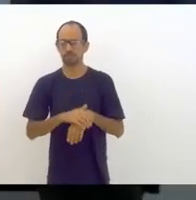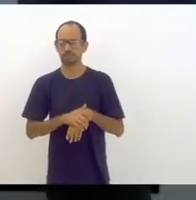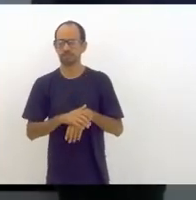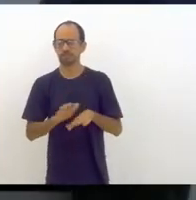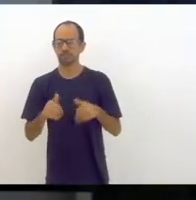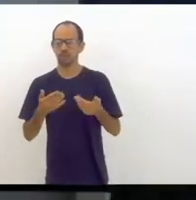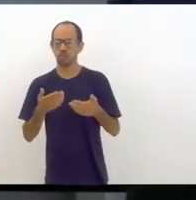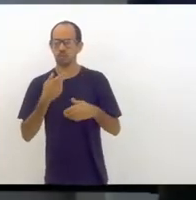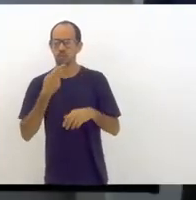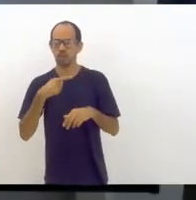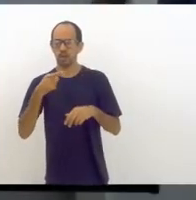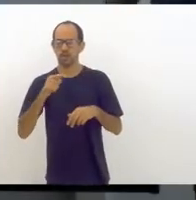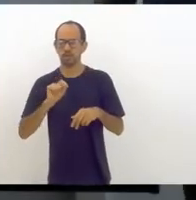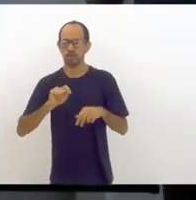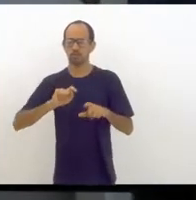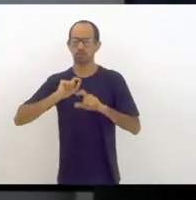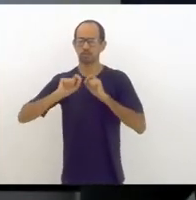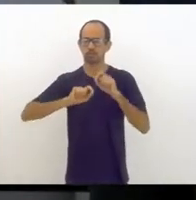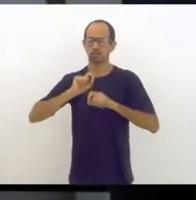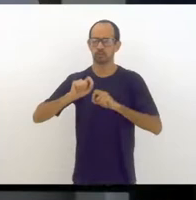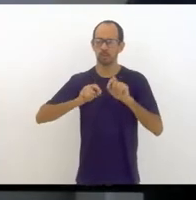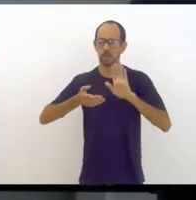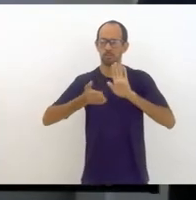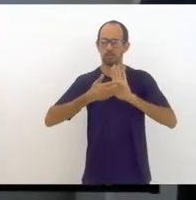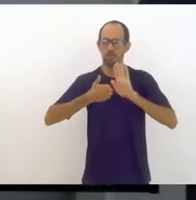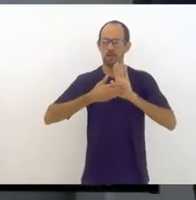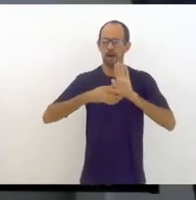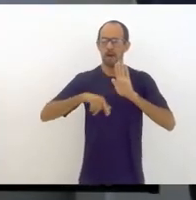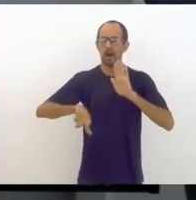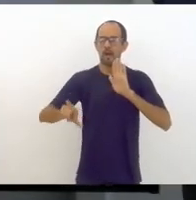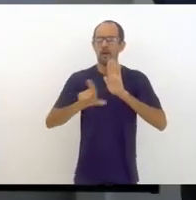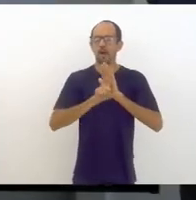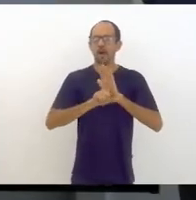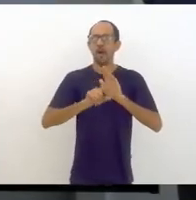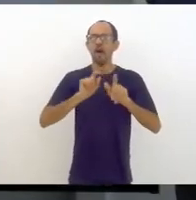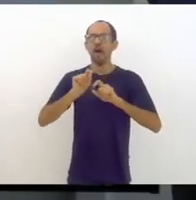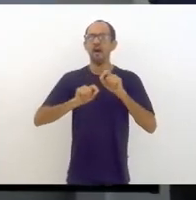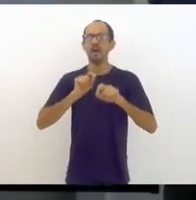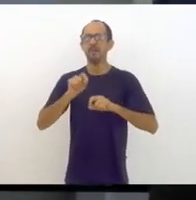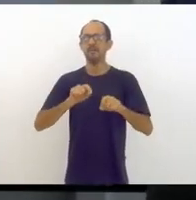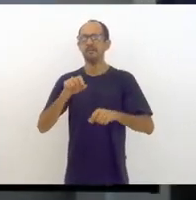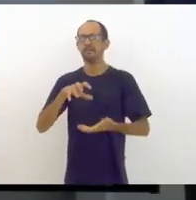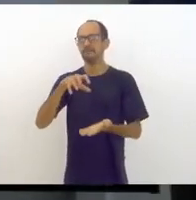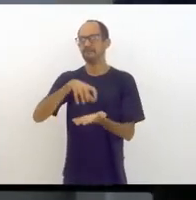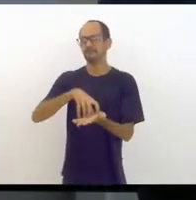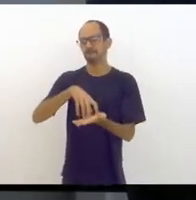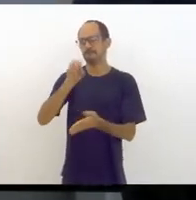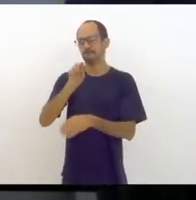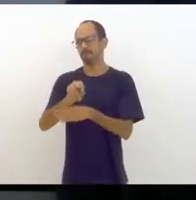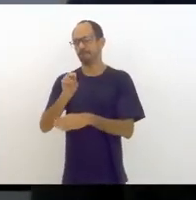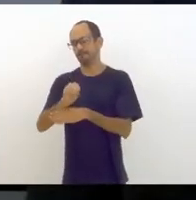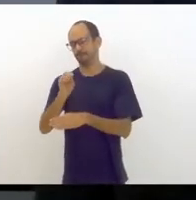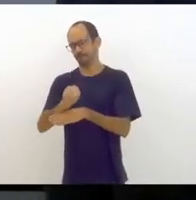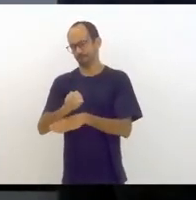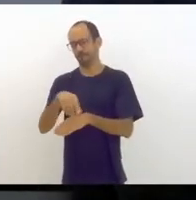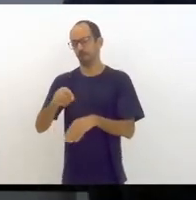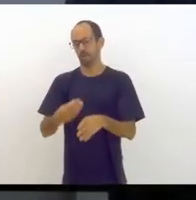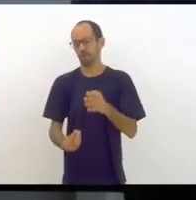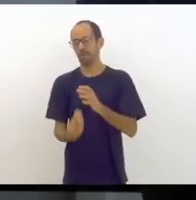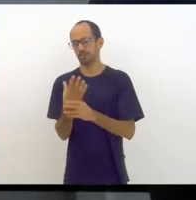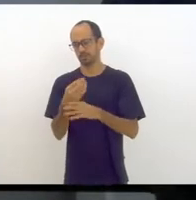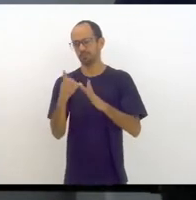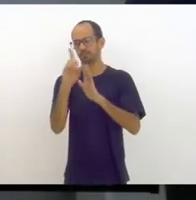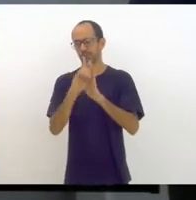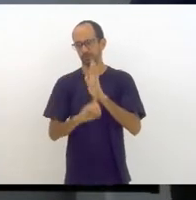conforme já foi dito, inclusive, na proposta de lei, né, a unidade de conservação foi criada no âmbito de um decreto,